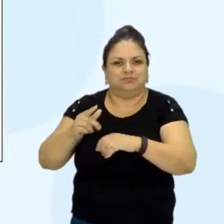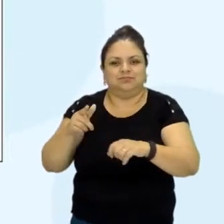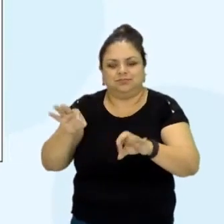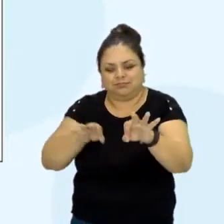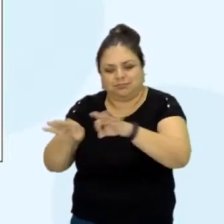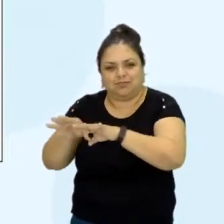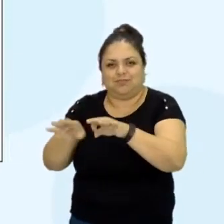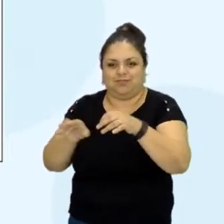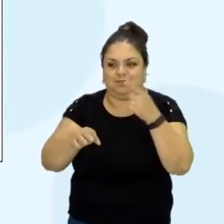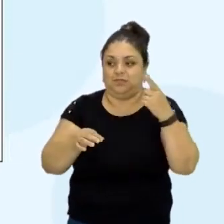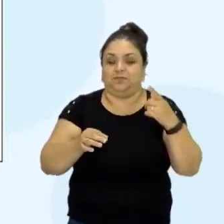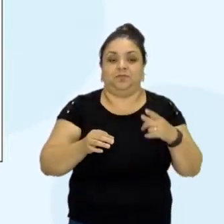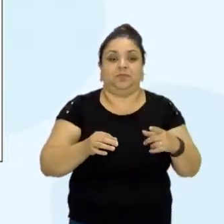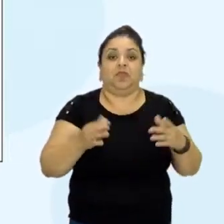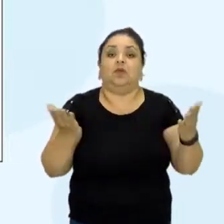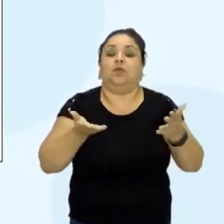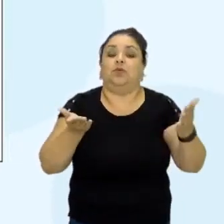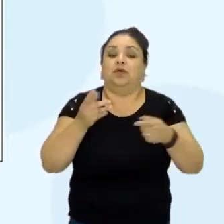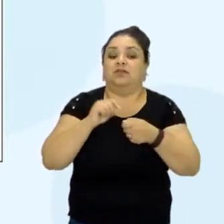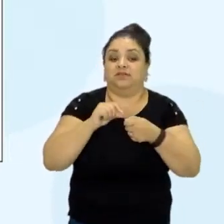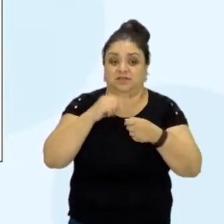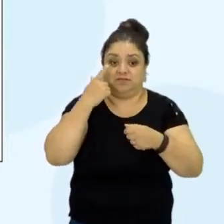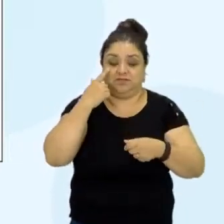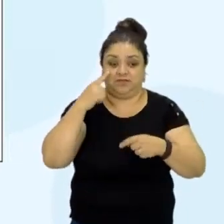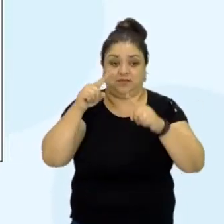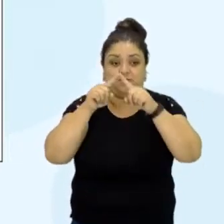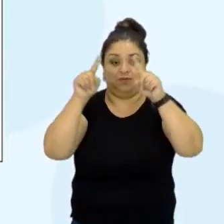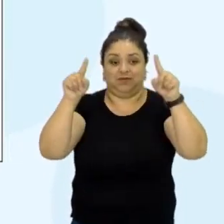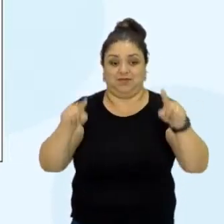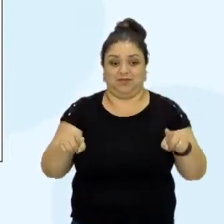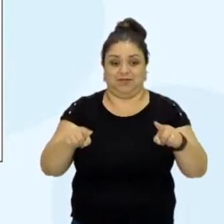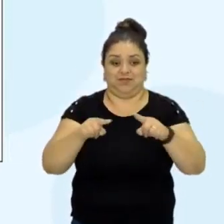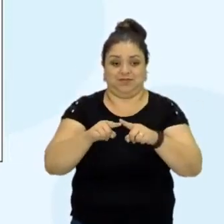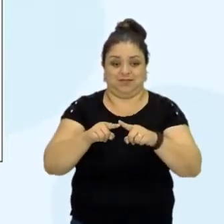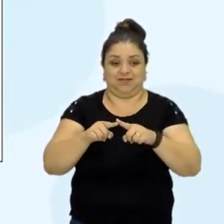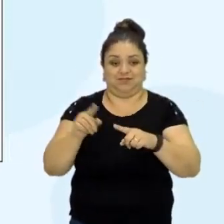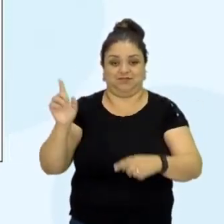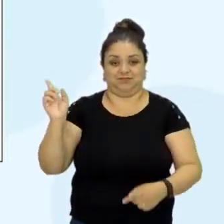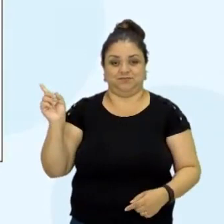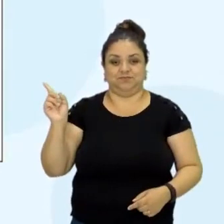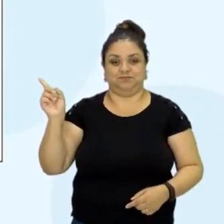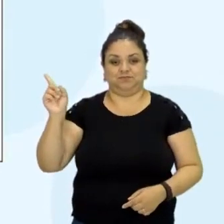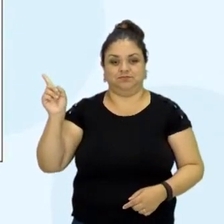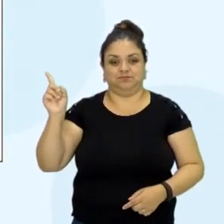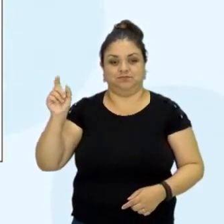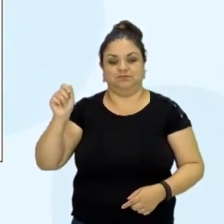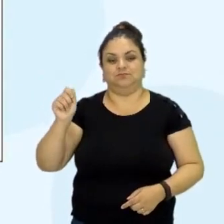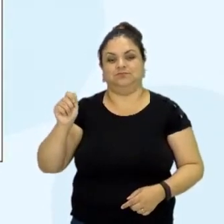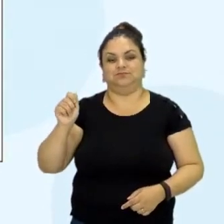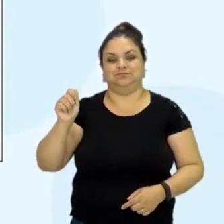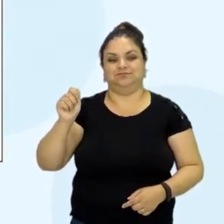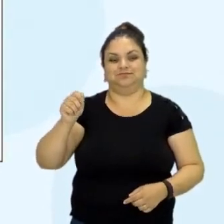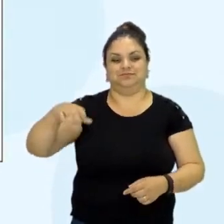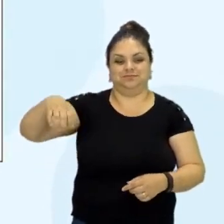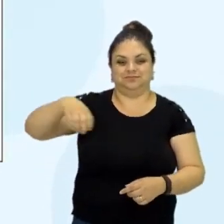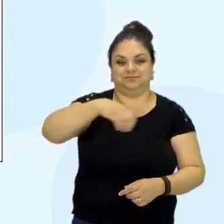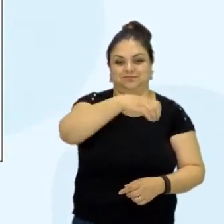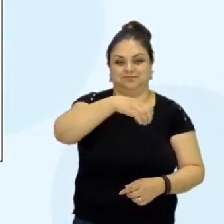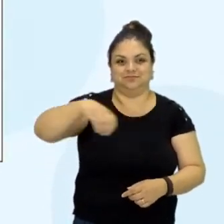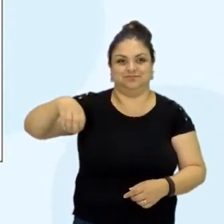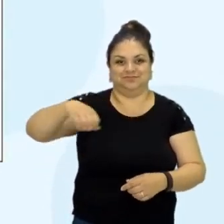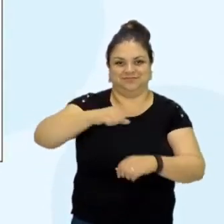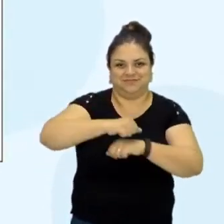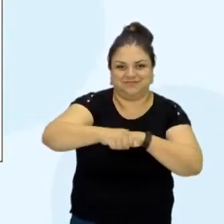que a gente vai fazer? Imagina que esse quadrado aqui é a escova, tá? E o que a gente vai fazer? Isso daqui tá